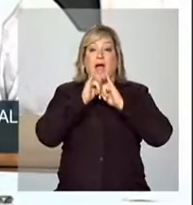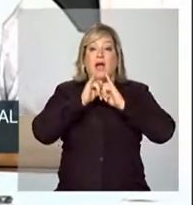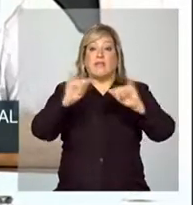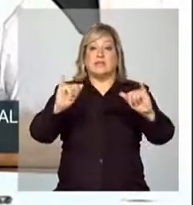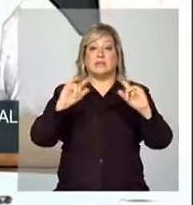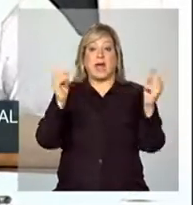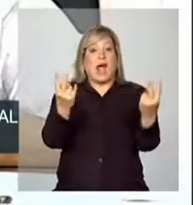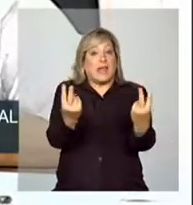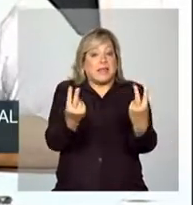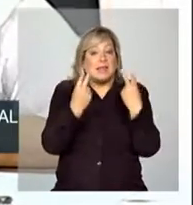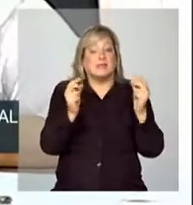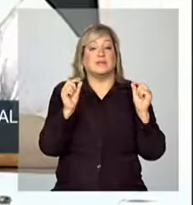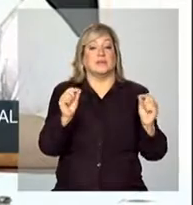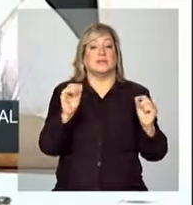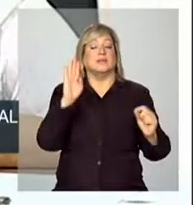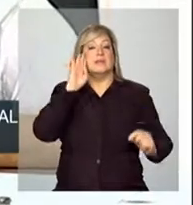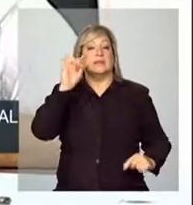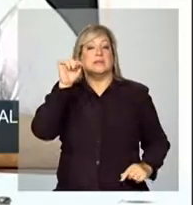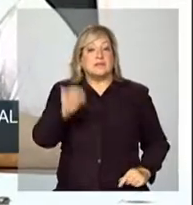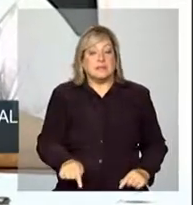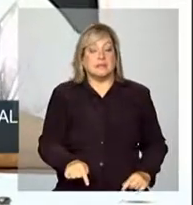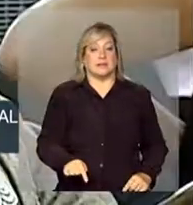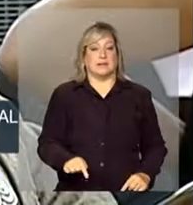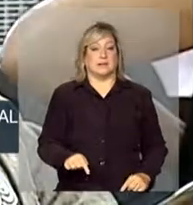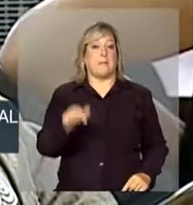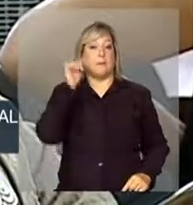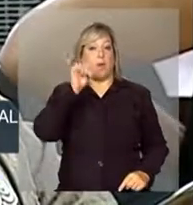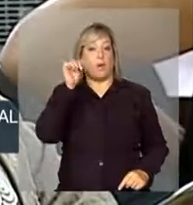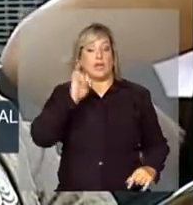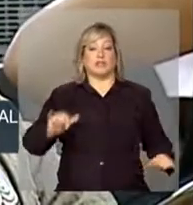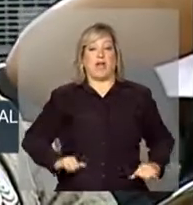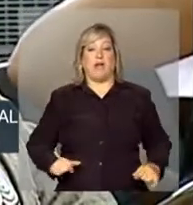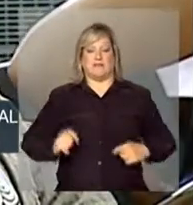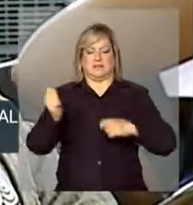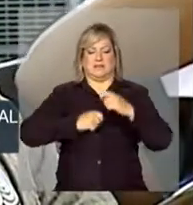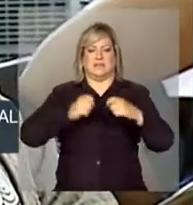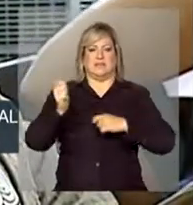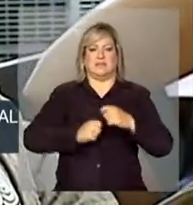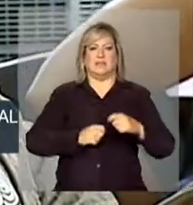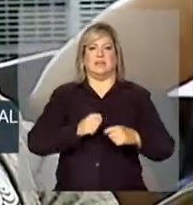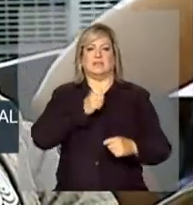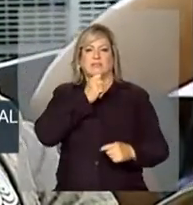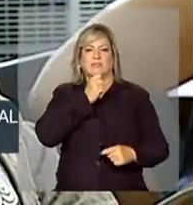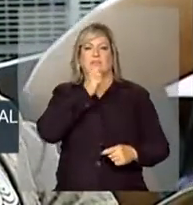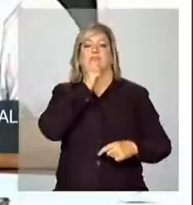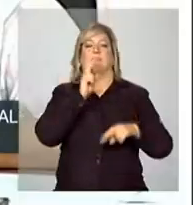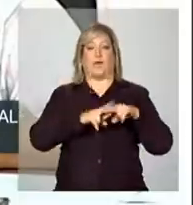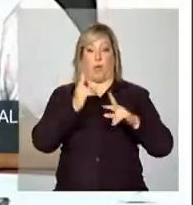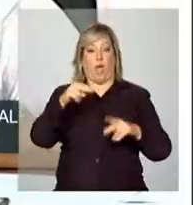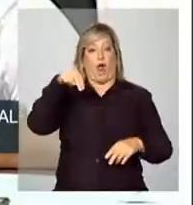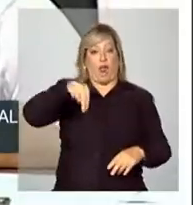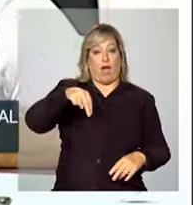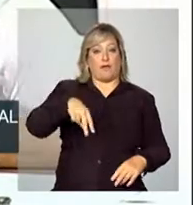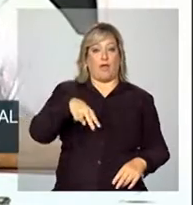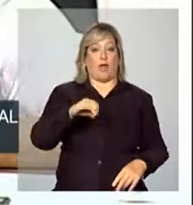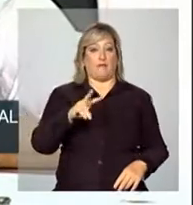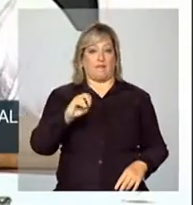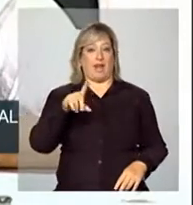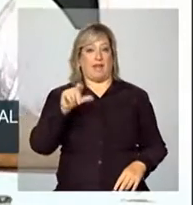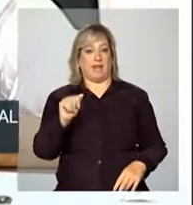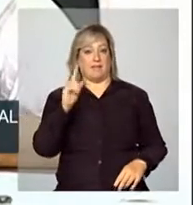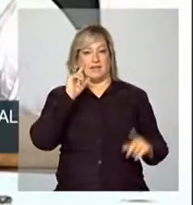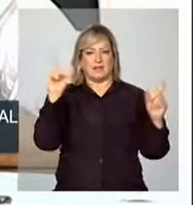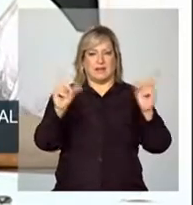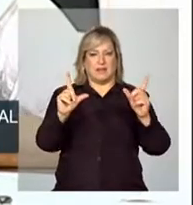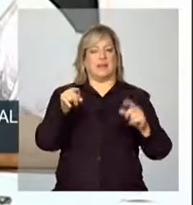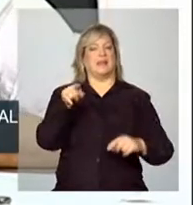atenção para o tráfico de mulheres com fins de exploração sexual e isso que tem passado na novela é muito